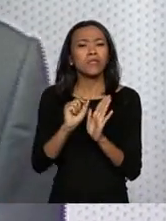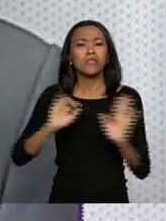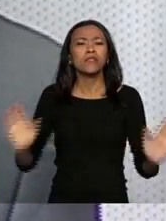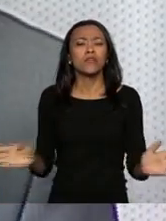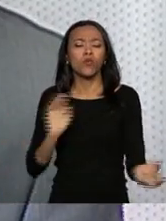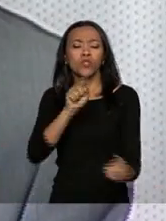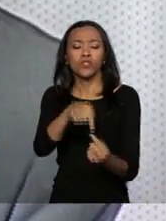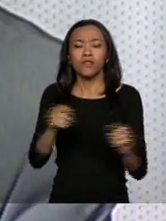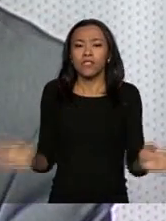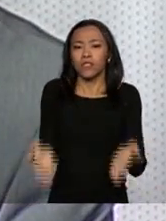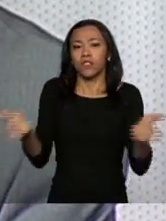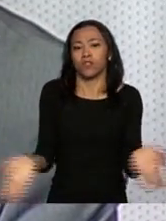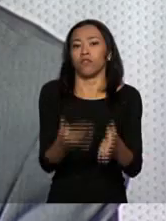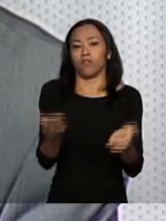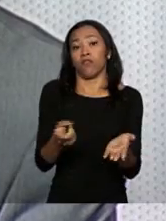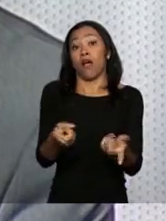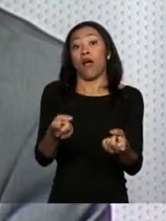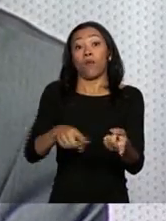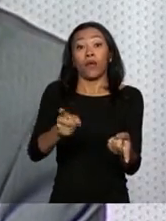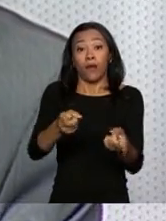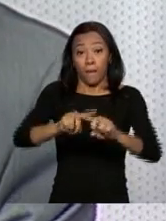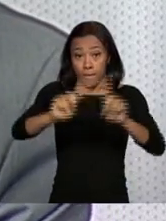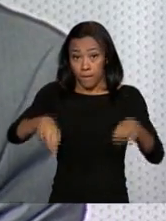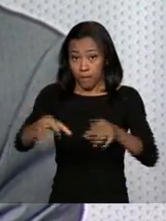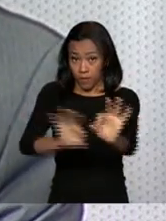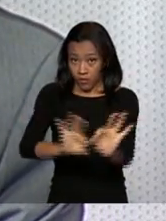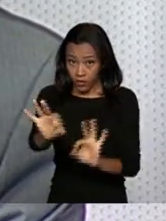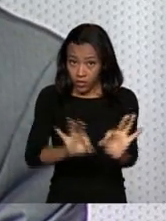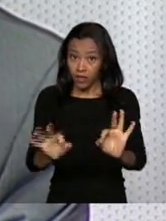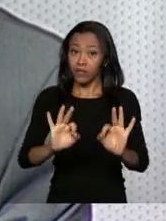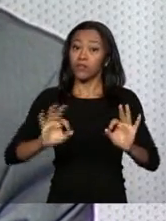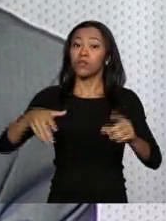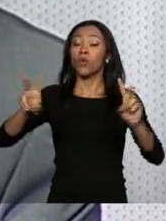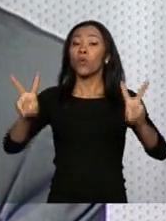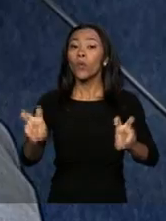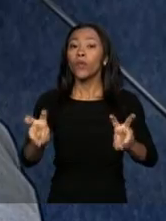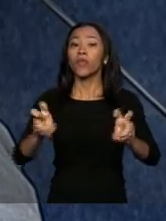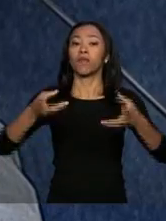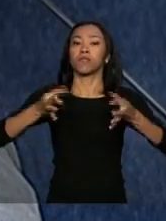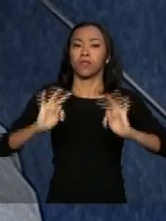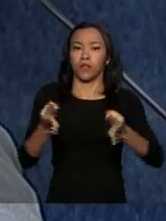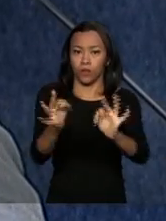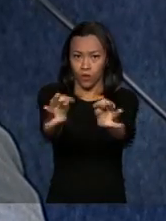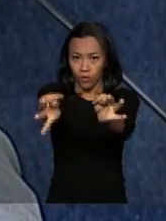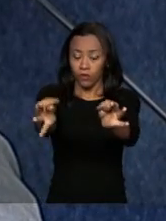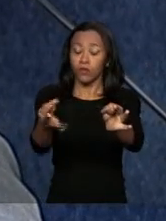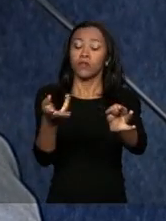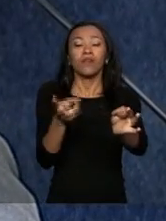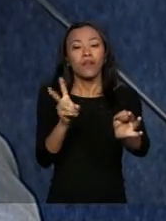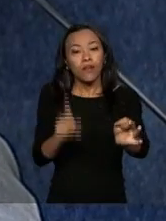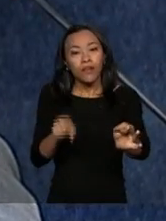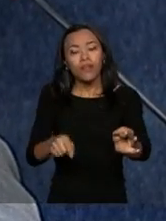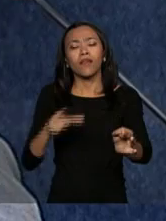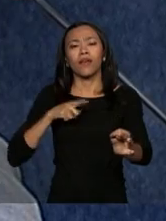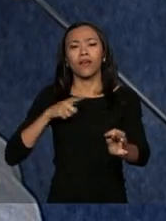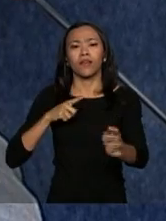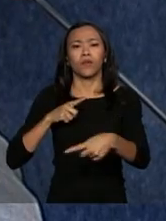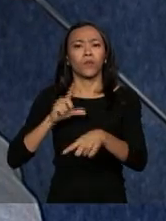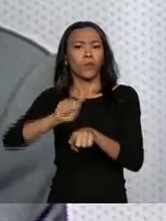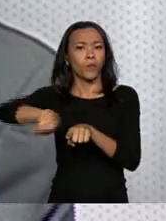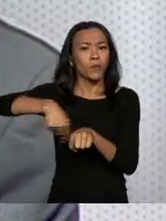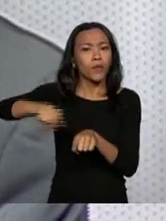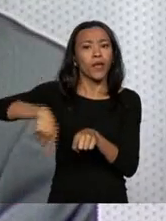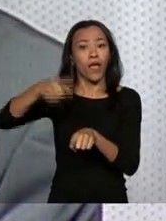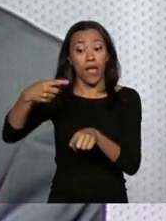projetos de inovação e desenvolvimento tecnológico onde já existam arranjos produtivos locais apls que são